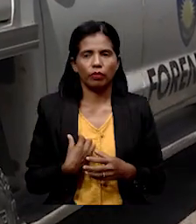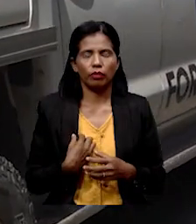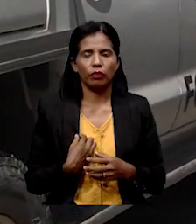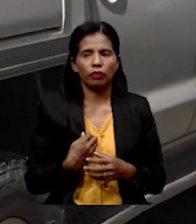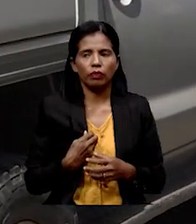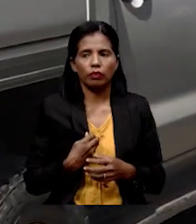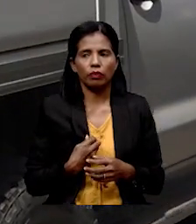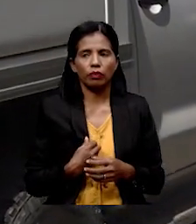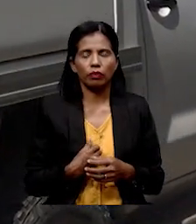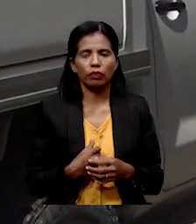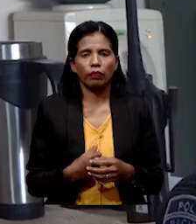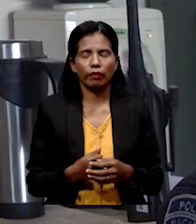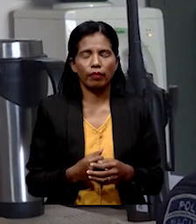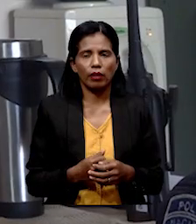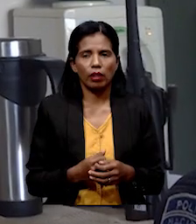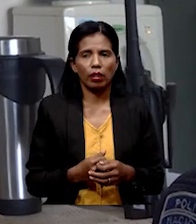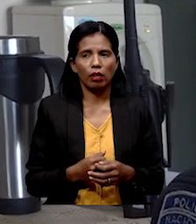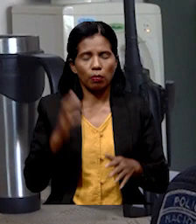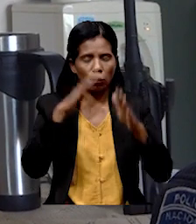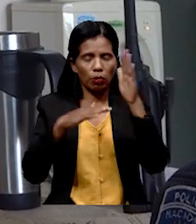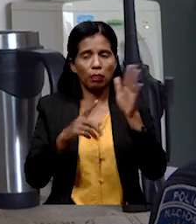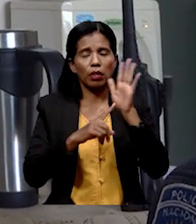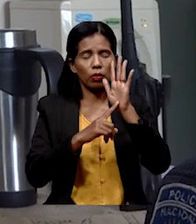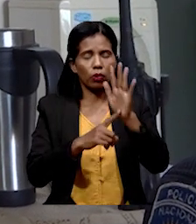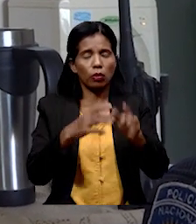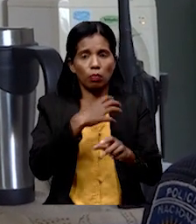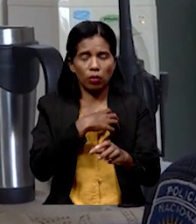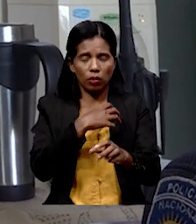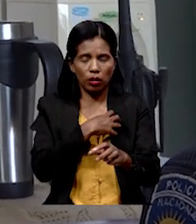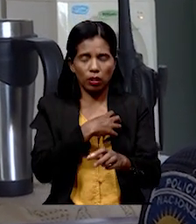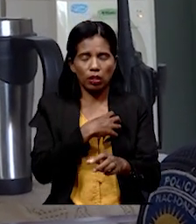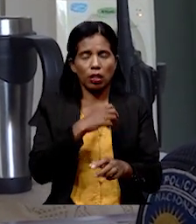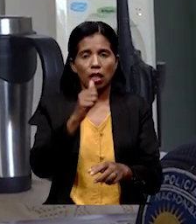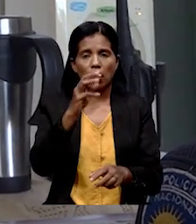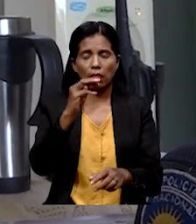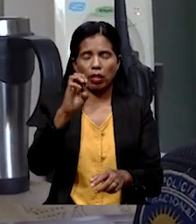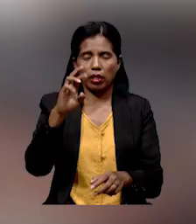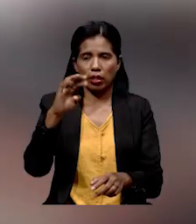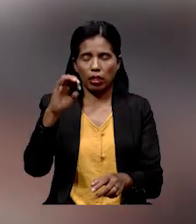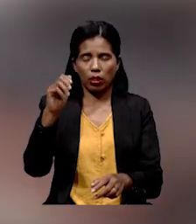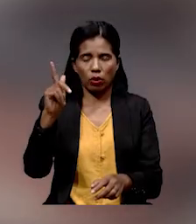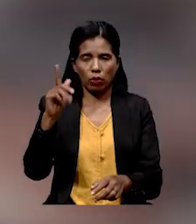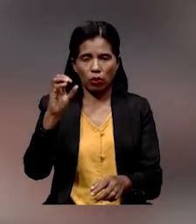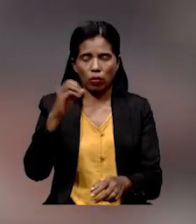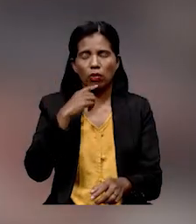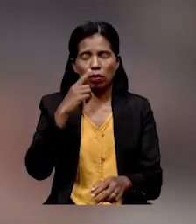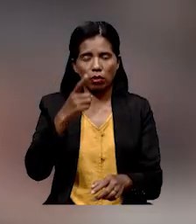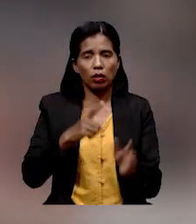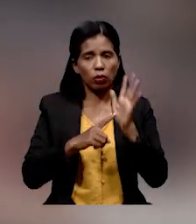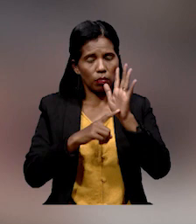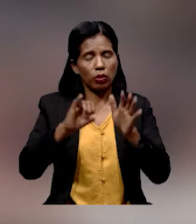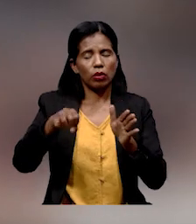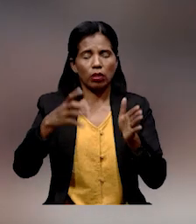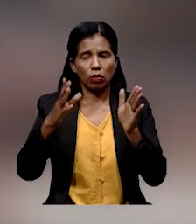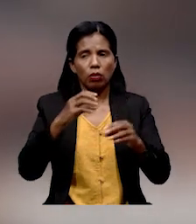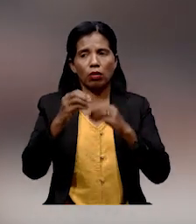Assunto, né? Hatou-se comandante Penitelli, esquadra Dom Aleixo, inspetor assistente Américo Fátima da Costa, base jornalista Sira, relaciona